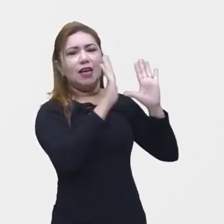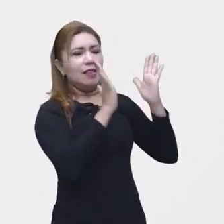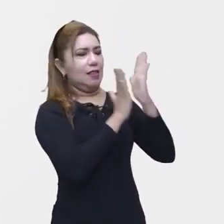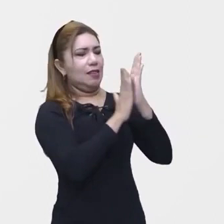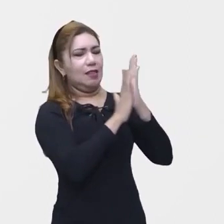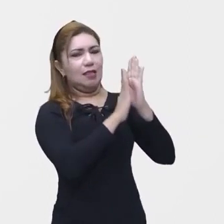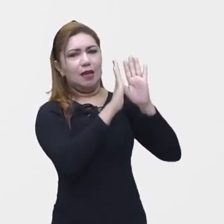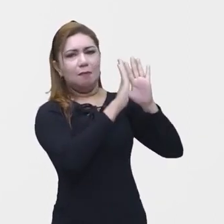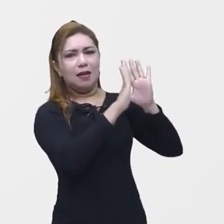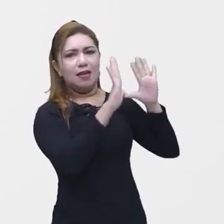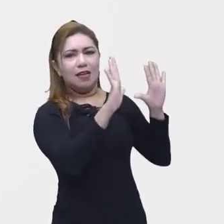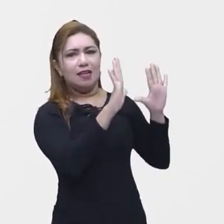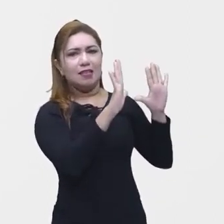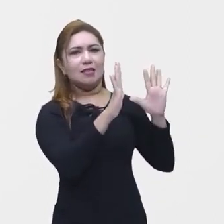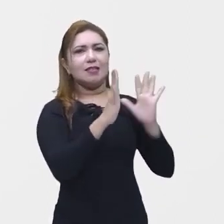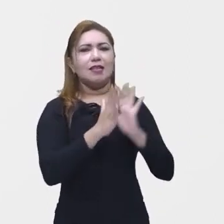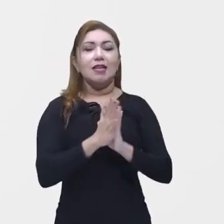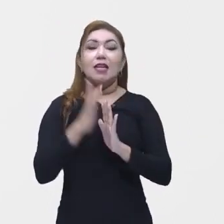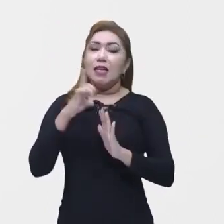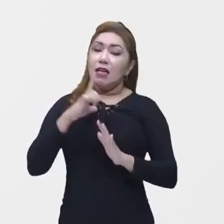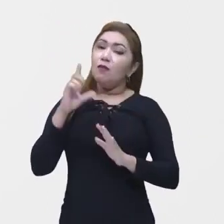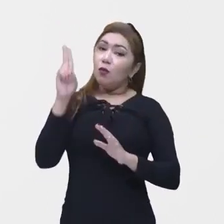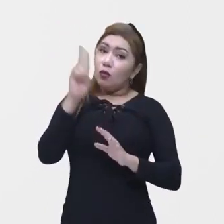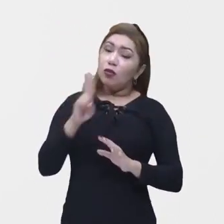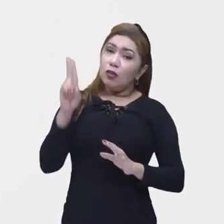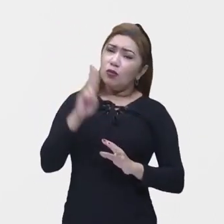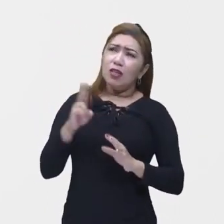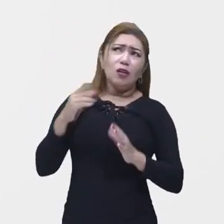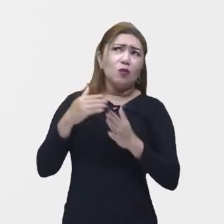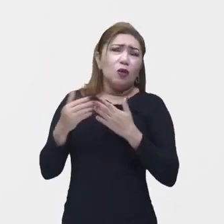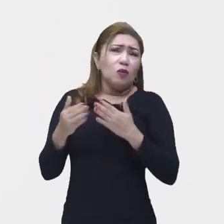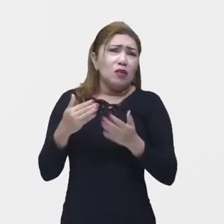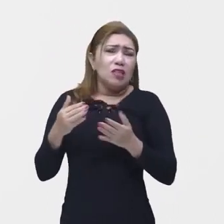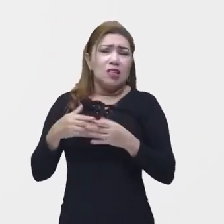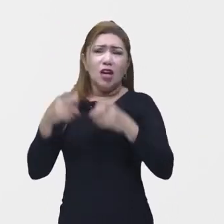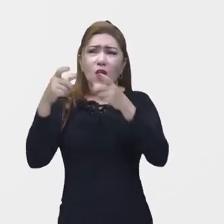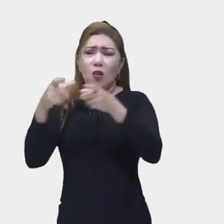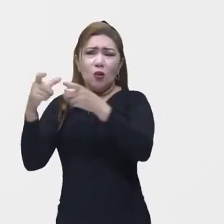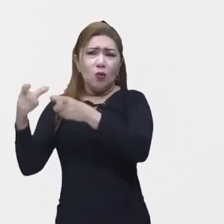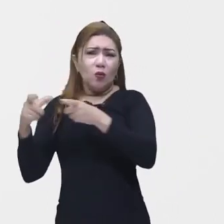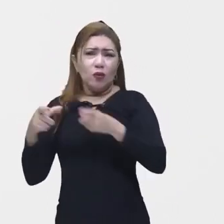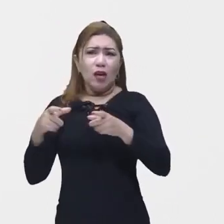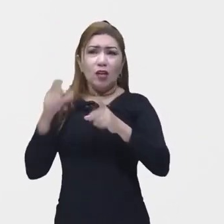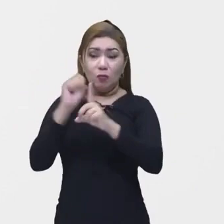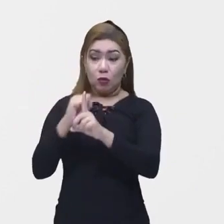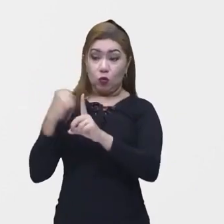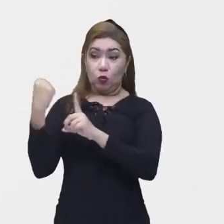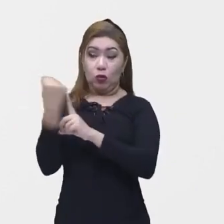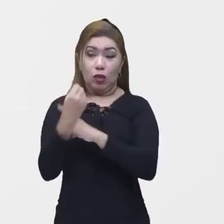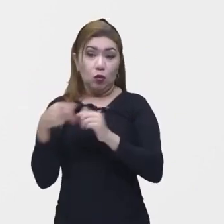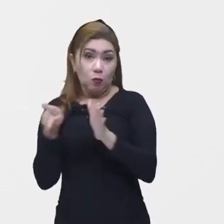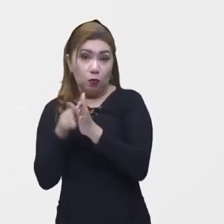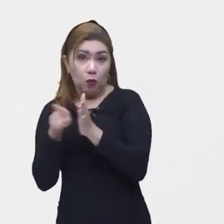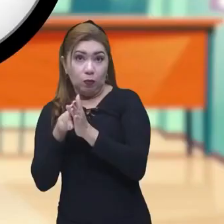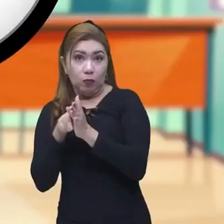visa atender principalmente às necessidades civis e religiosas de uma cultura, ok? Aqui comigo.